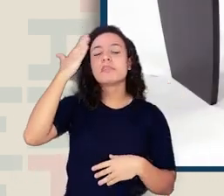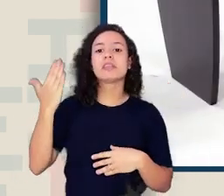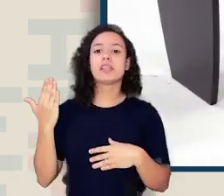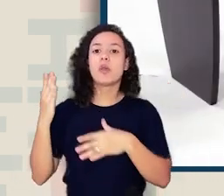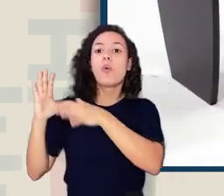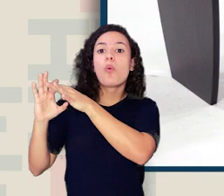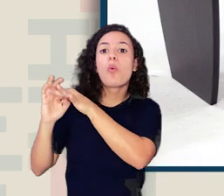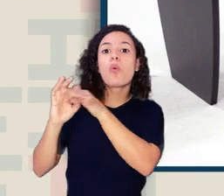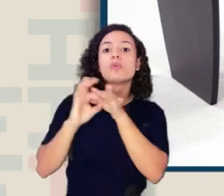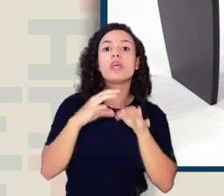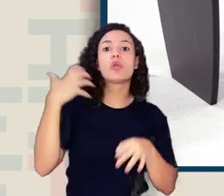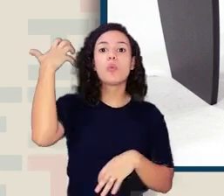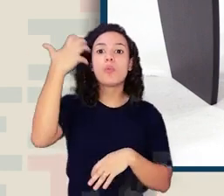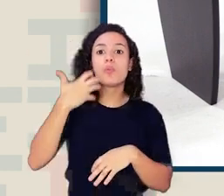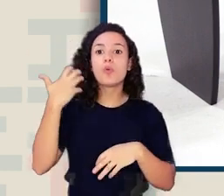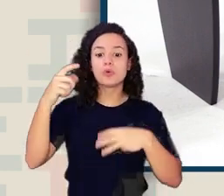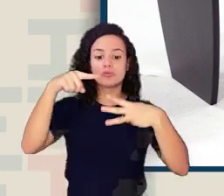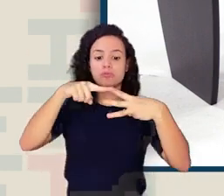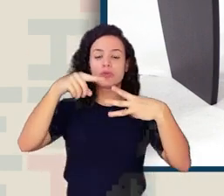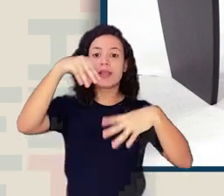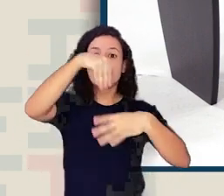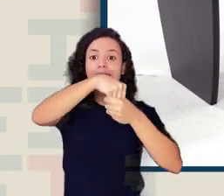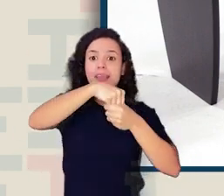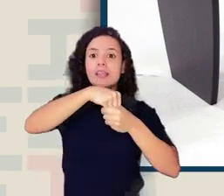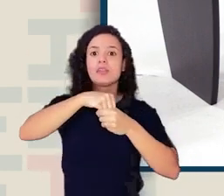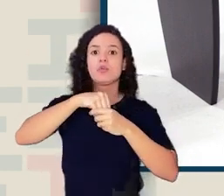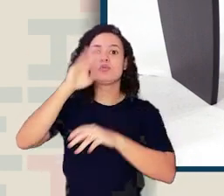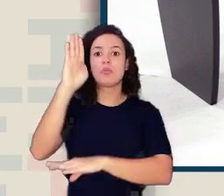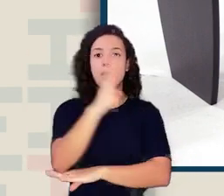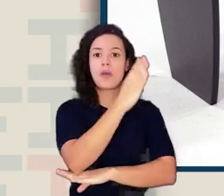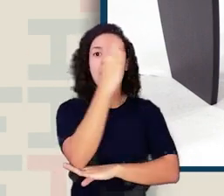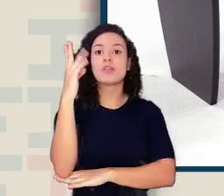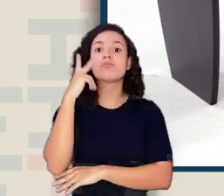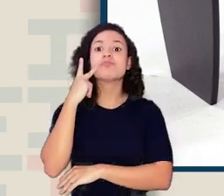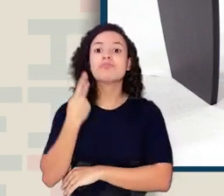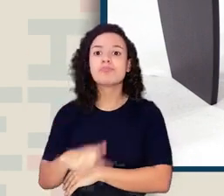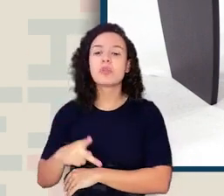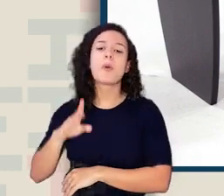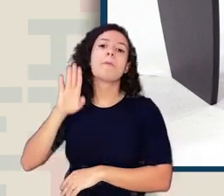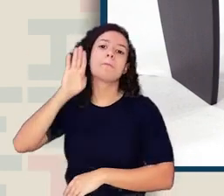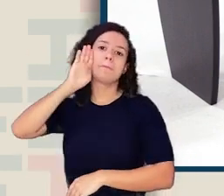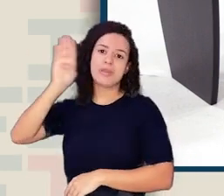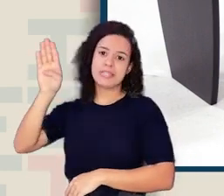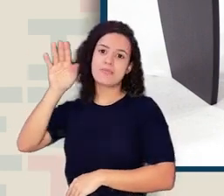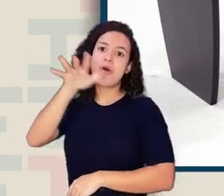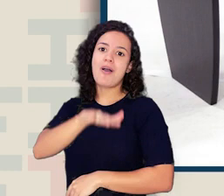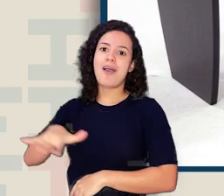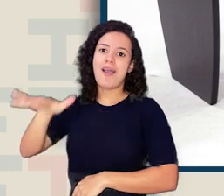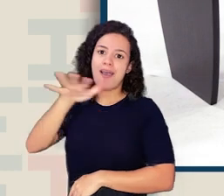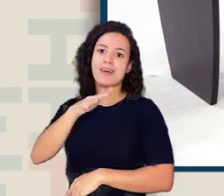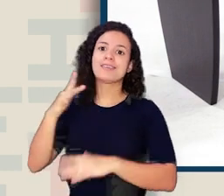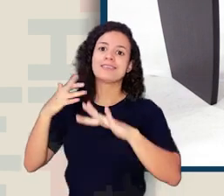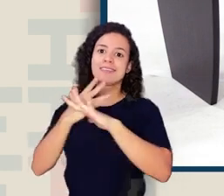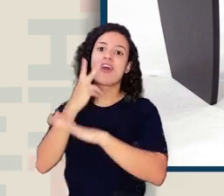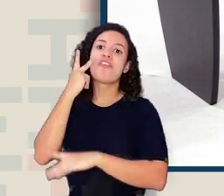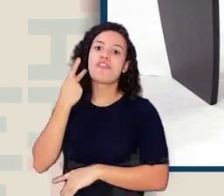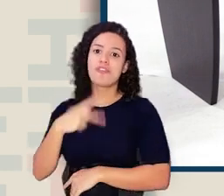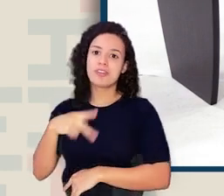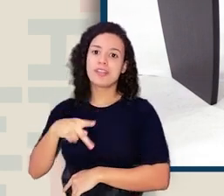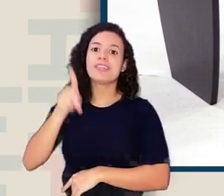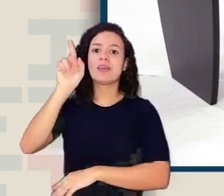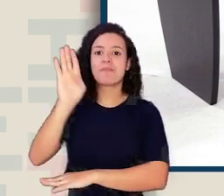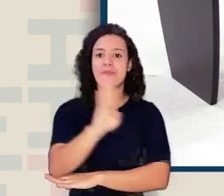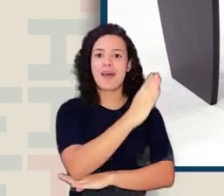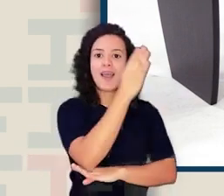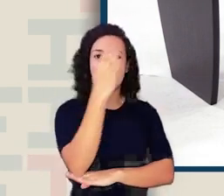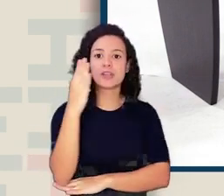sentido musical que está inerente a esses grupos dos maracatus do Ceará, em específico Fortaleza e o nosso maracatu solar.